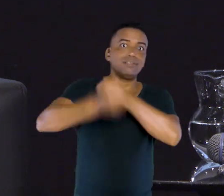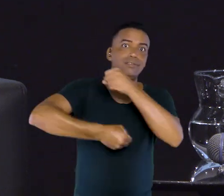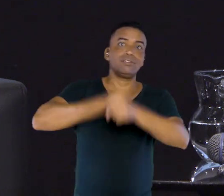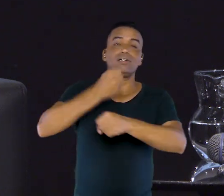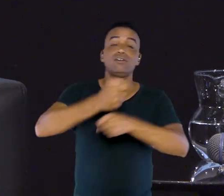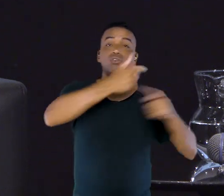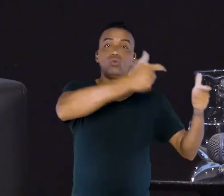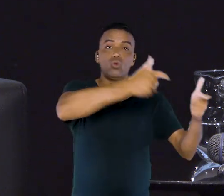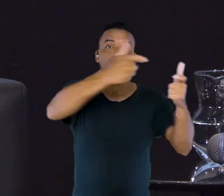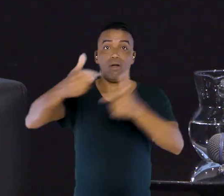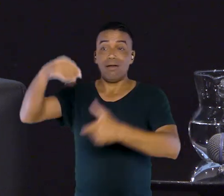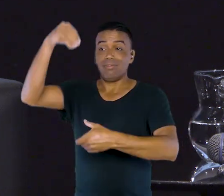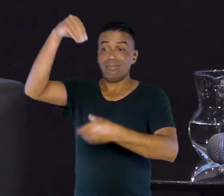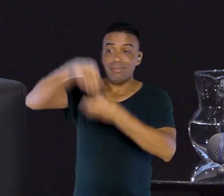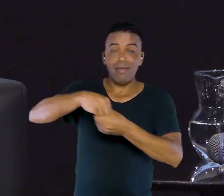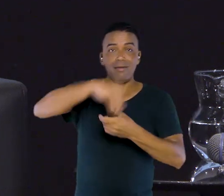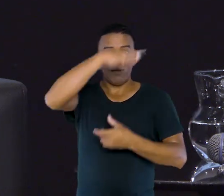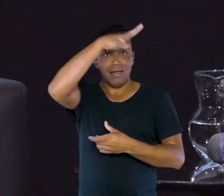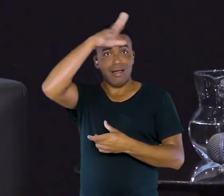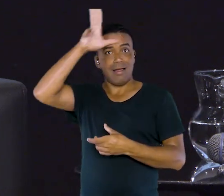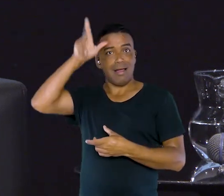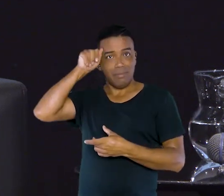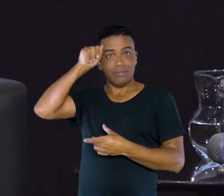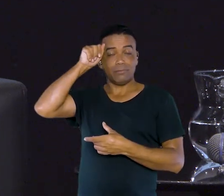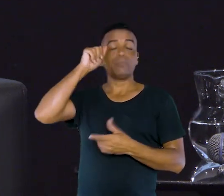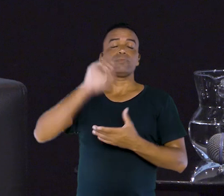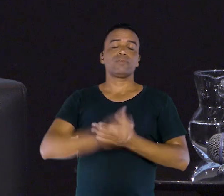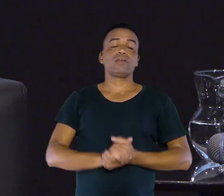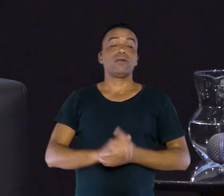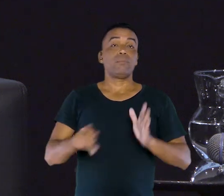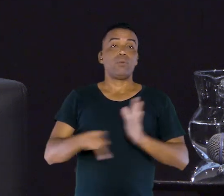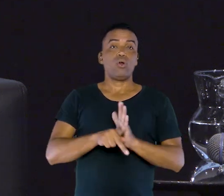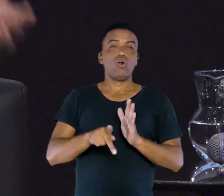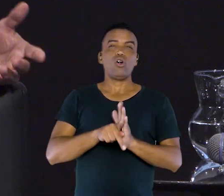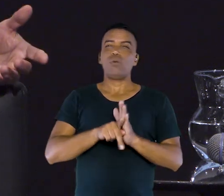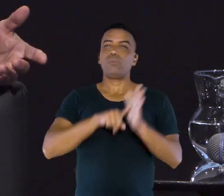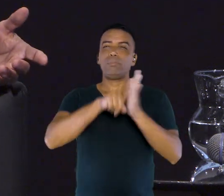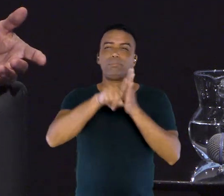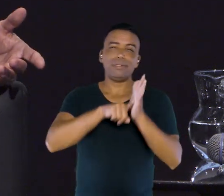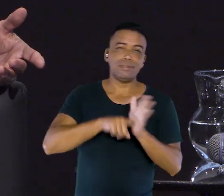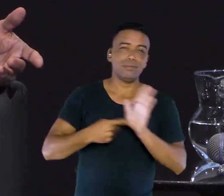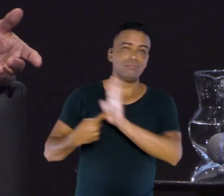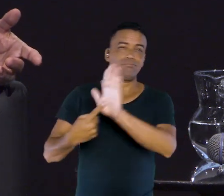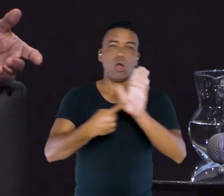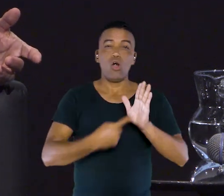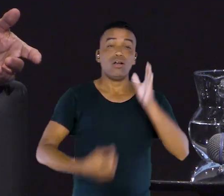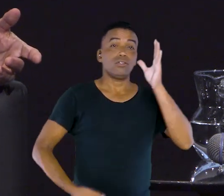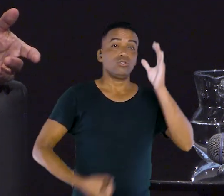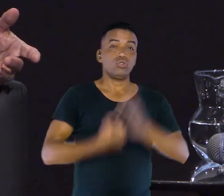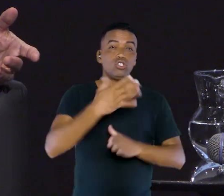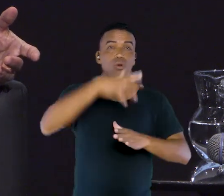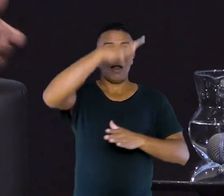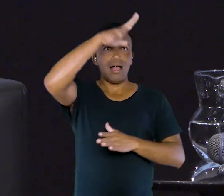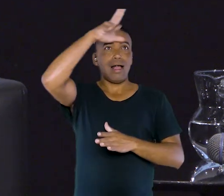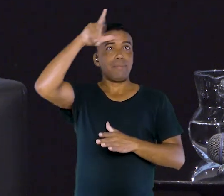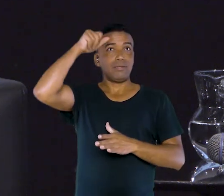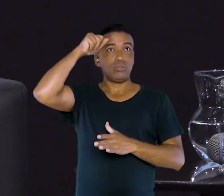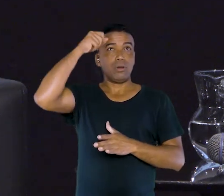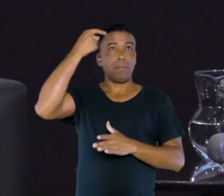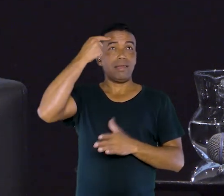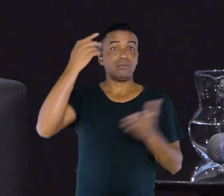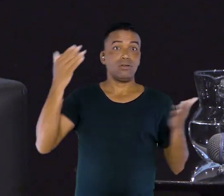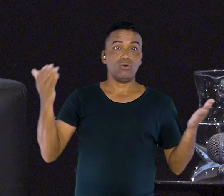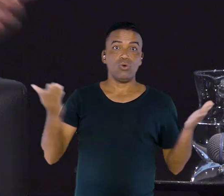vários lugares da região amazônica, e o que a arqueologia mostra para nós é que ele construiu a Amazônia que a gente conhece hoje em dia. A gente pensa